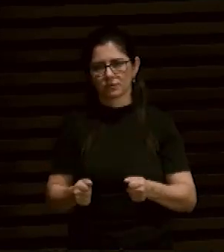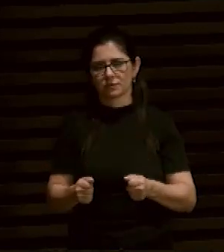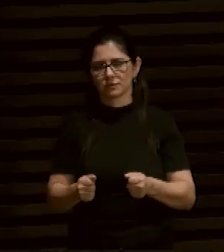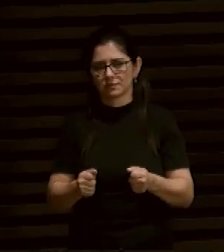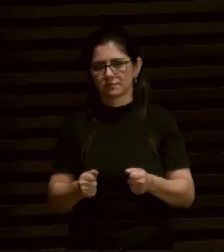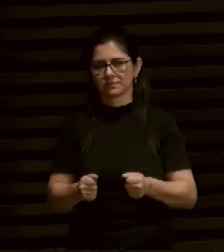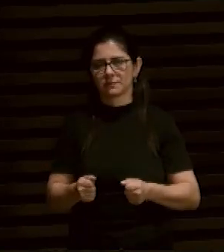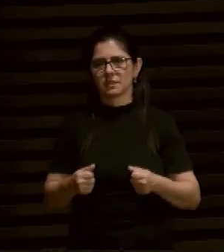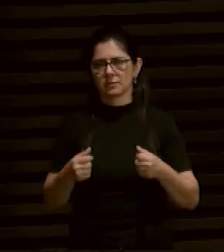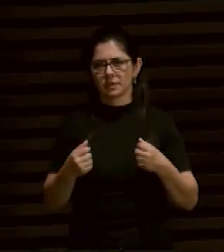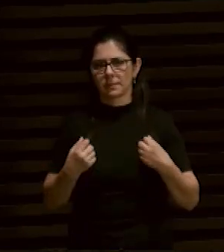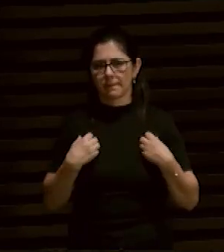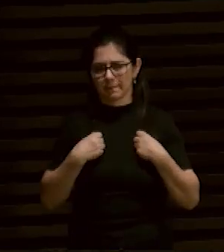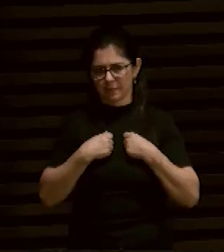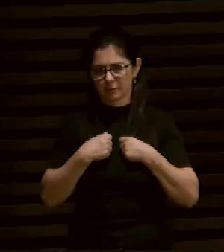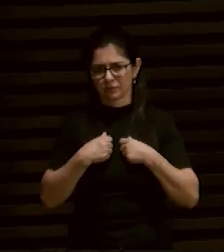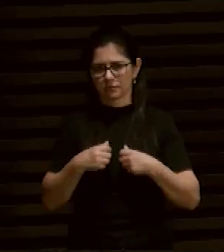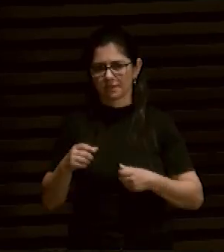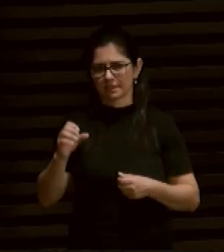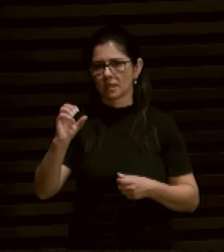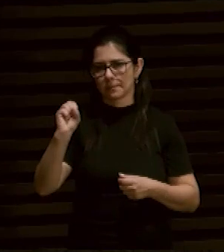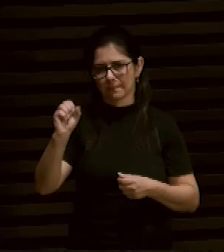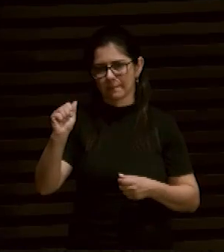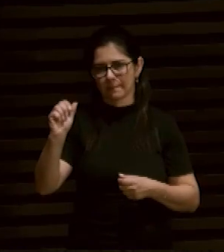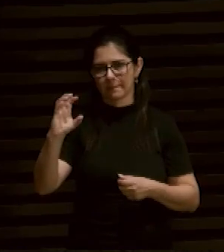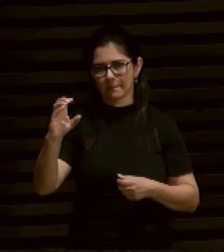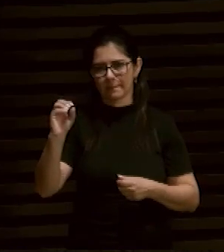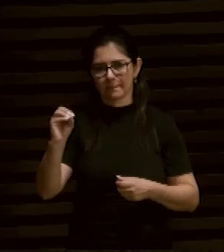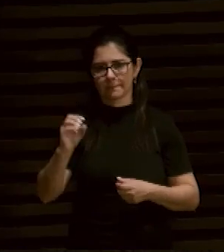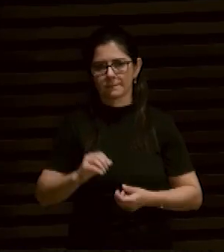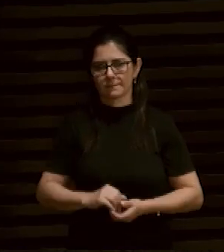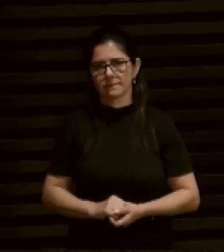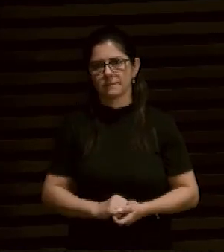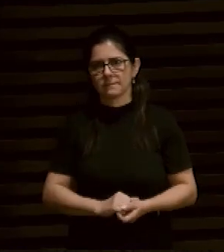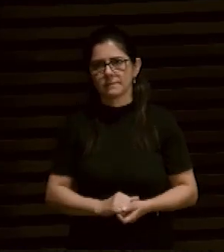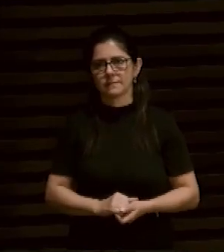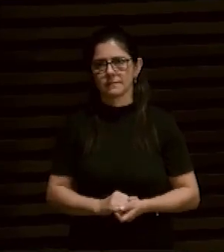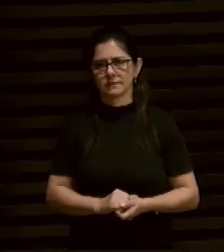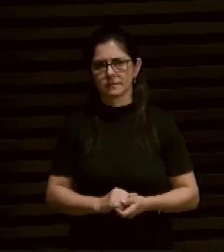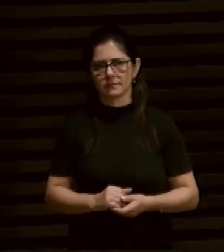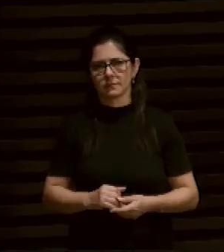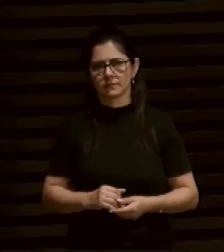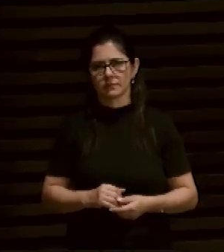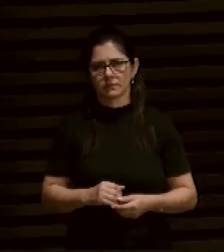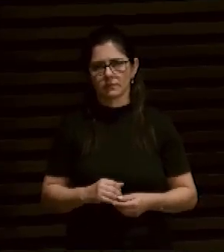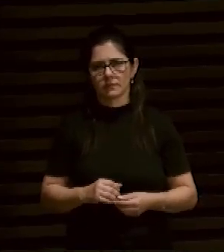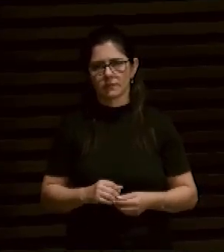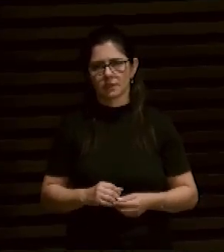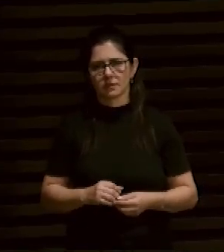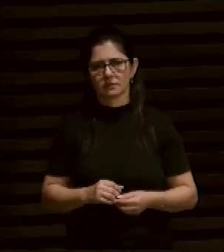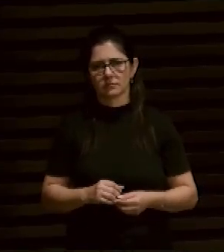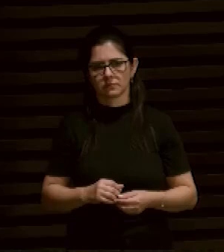saco. Temos aqui, irmãos, um monarca totalmente desesperado pela misericórdia divina. Chega então o terceiro item do decreto